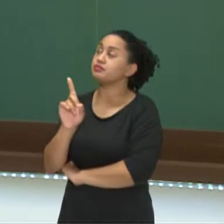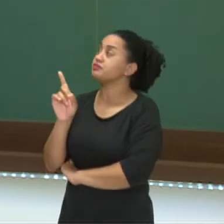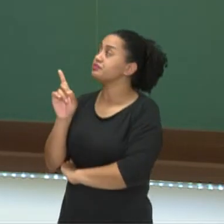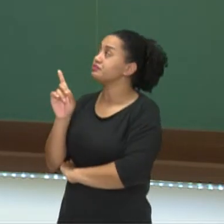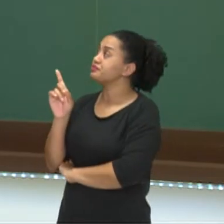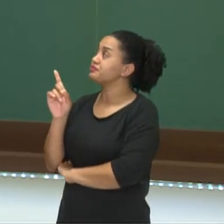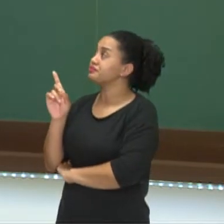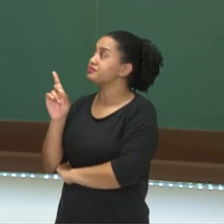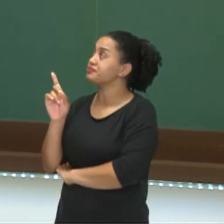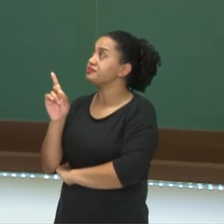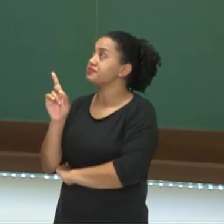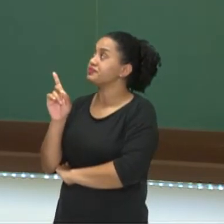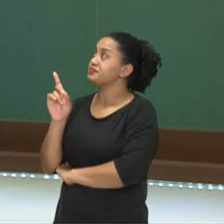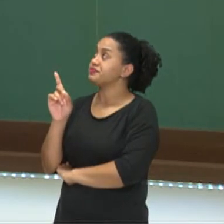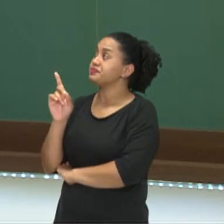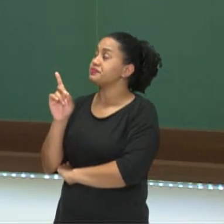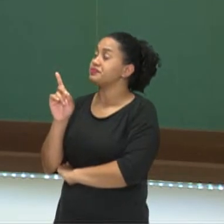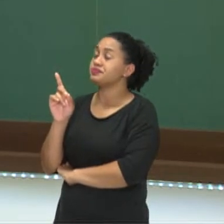a mesoderme, tá?